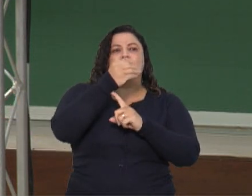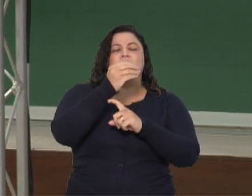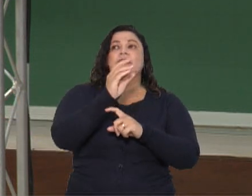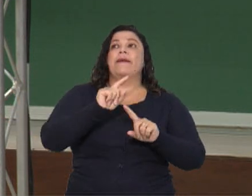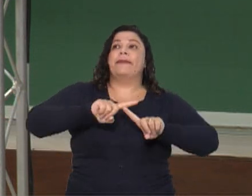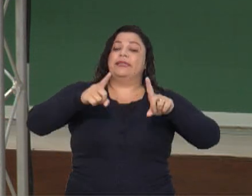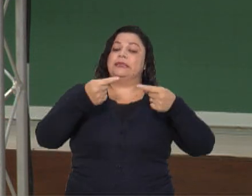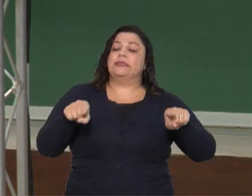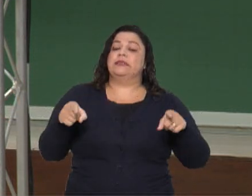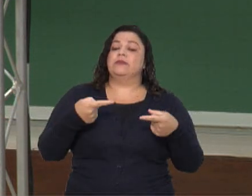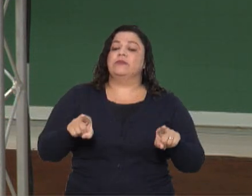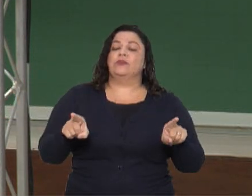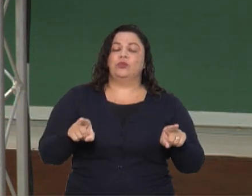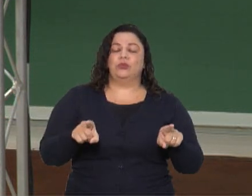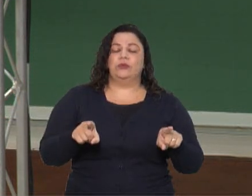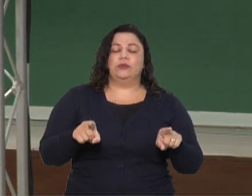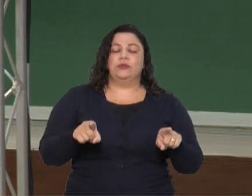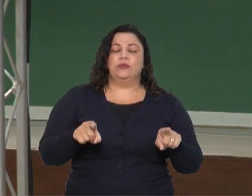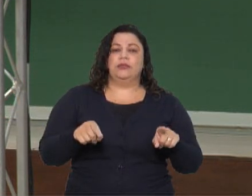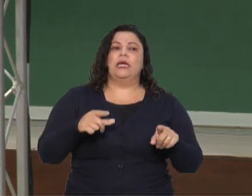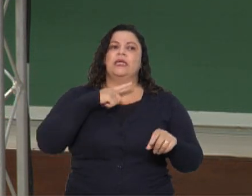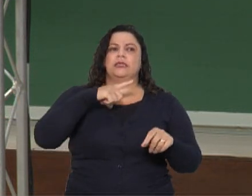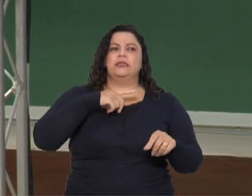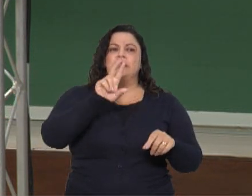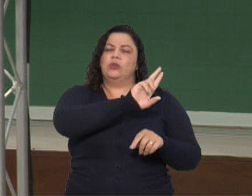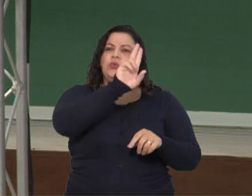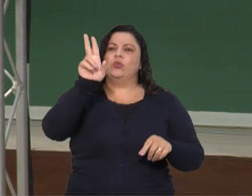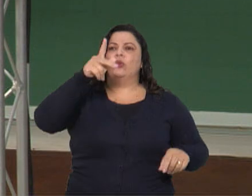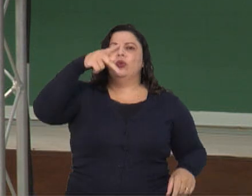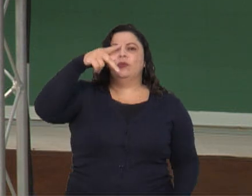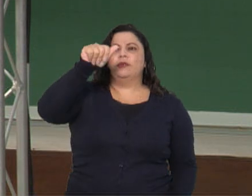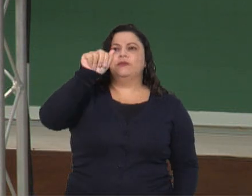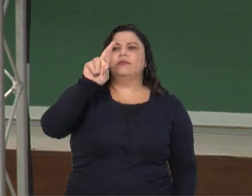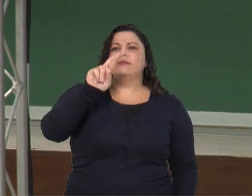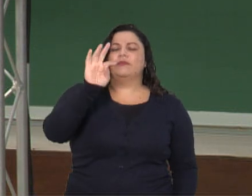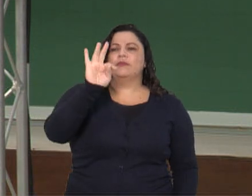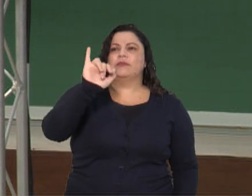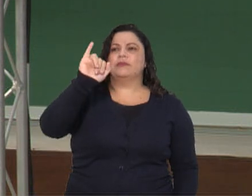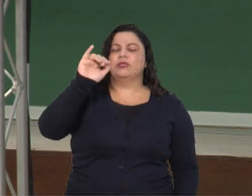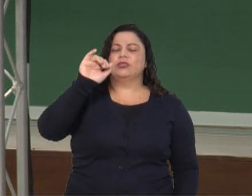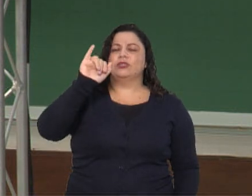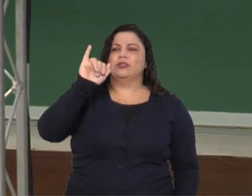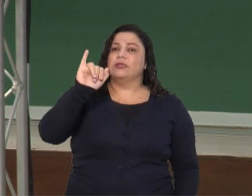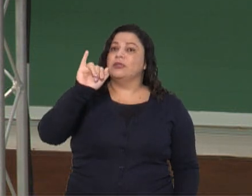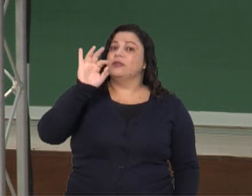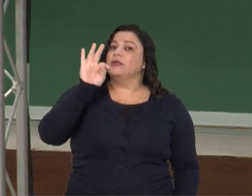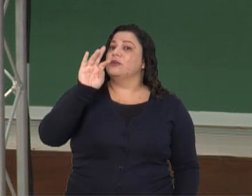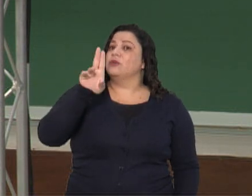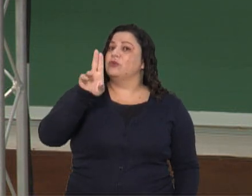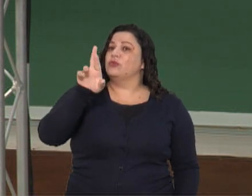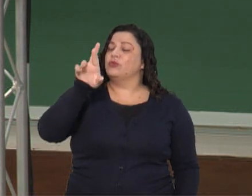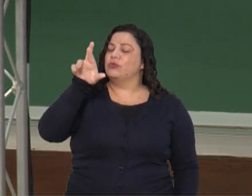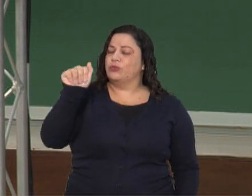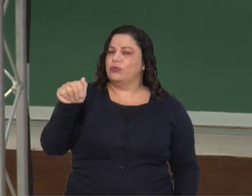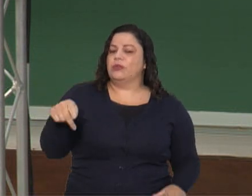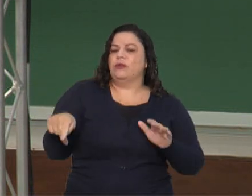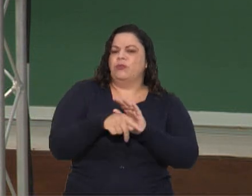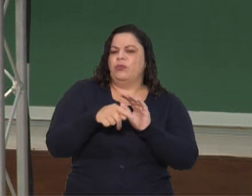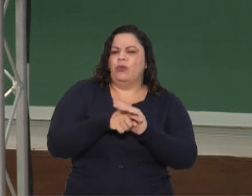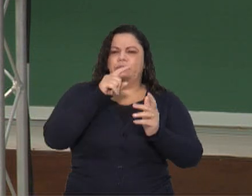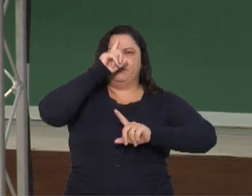música é bem como uma partitura. Então, você produz uma música, você compõe uma música, né, o trabalho do compositor